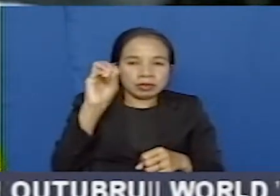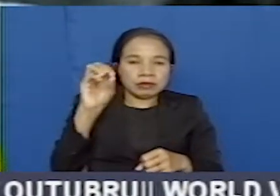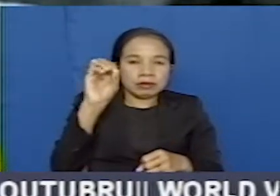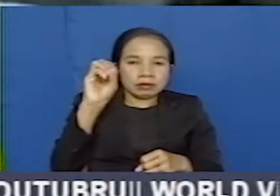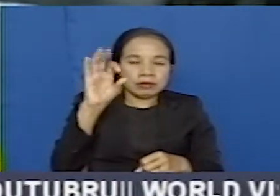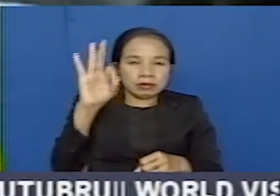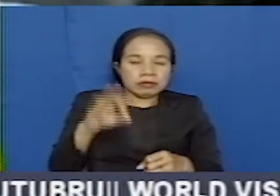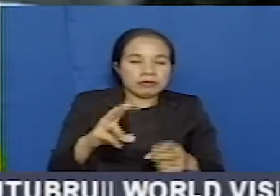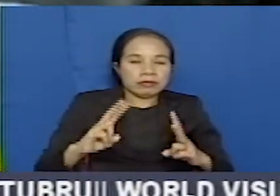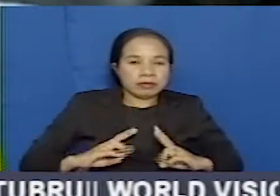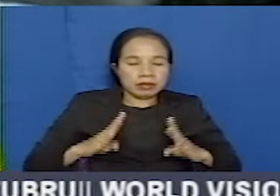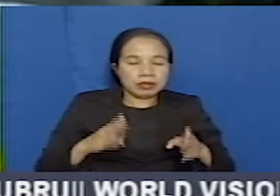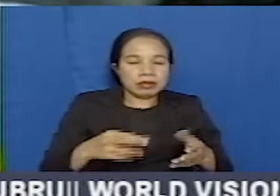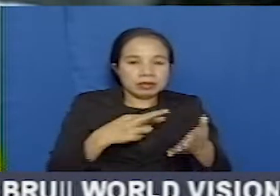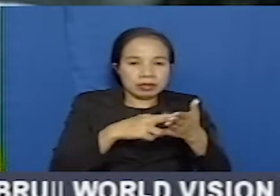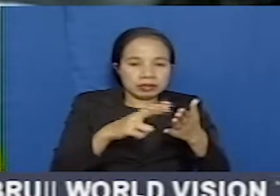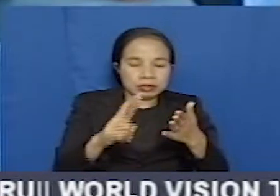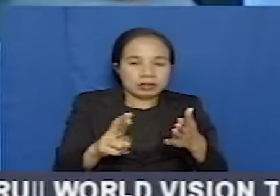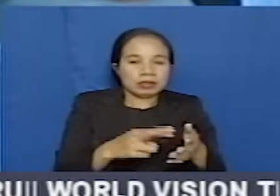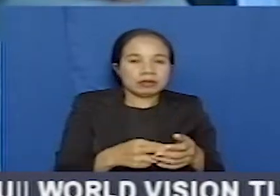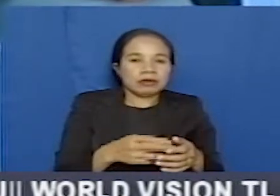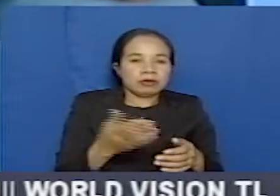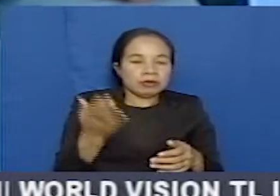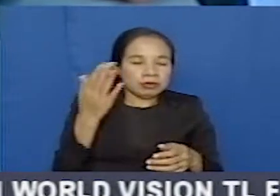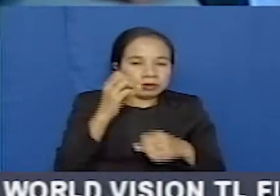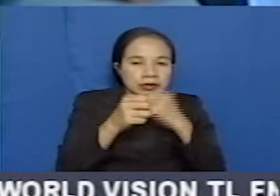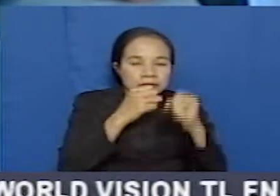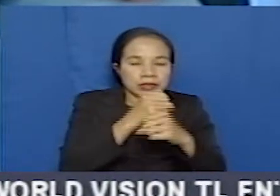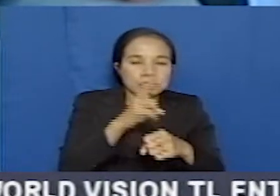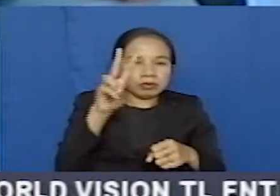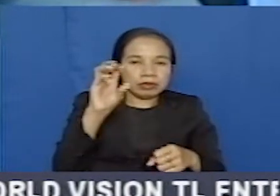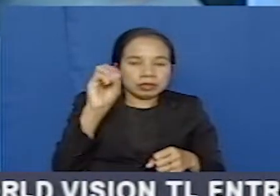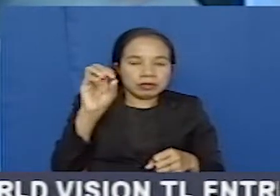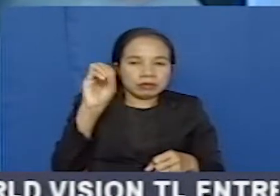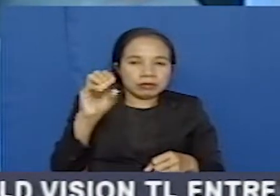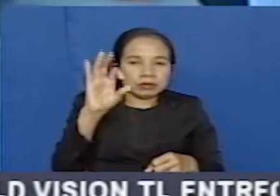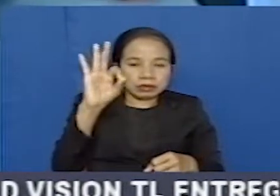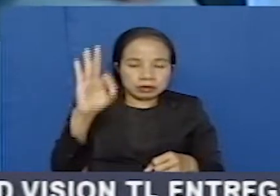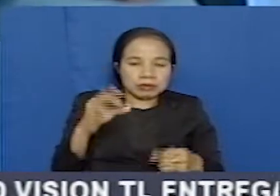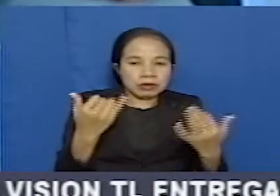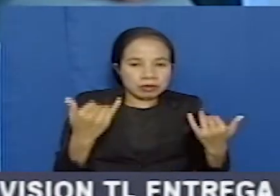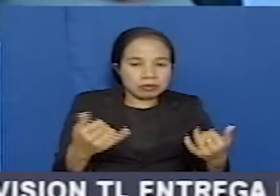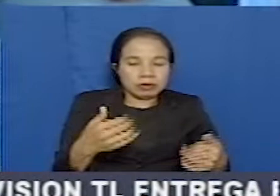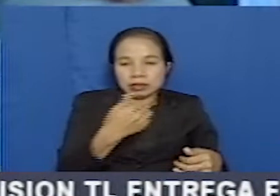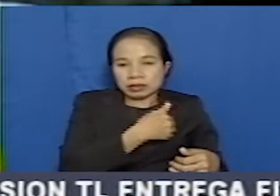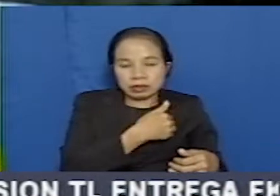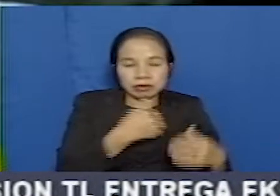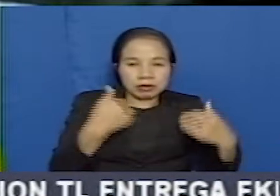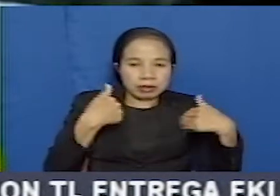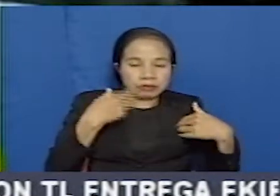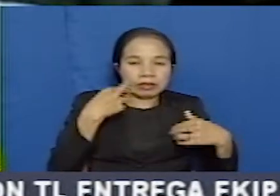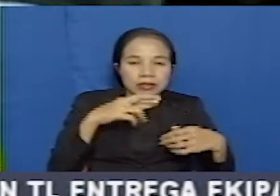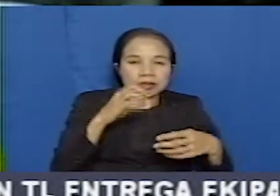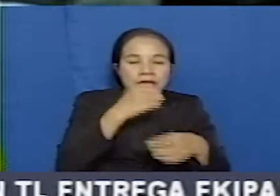Ateten, veteranos neve resista desde Rihunruacia, toras ne sidau iha resultado.